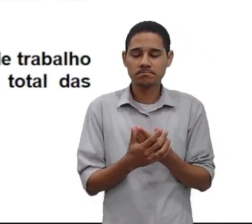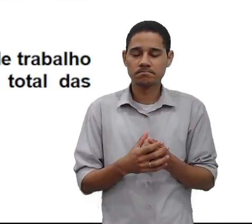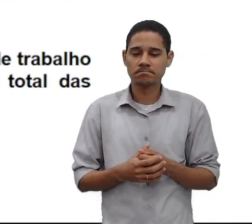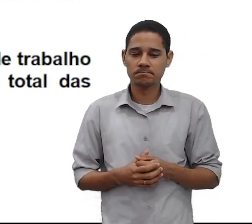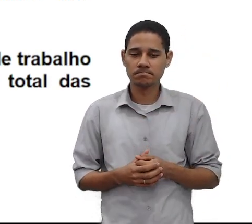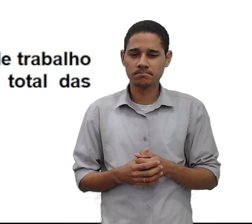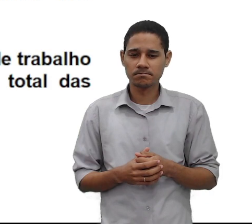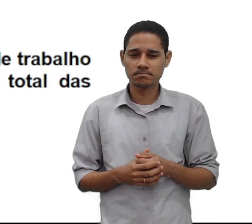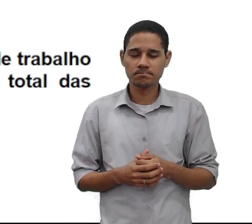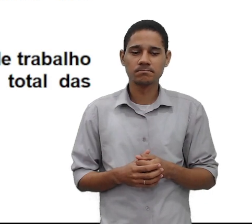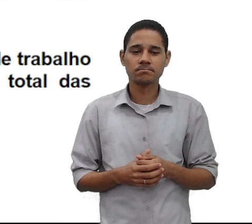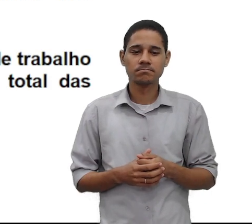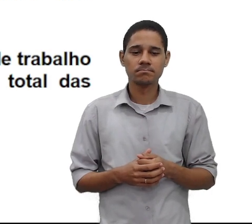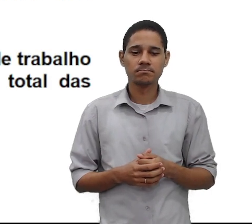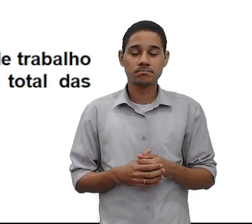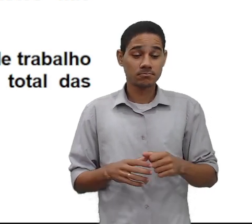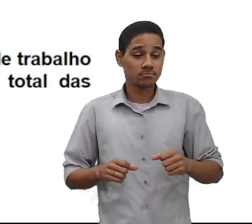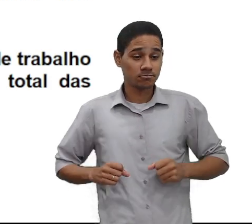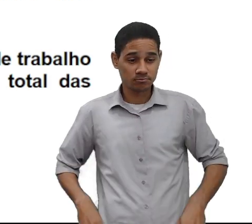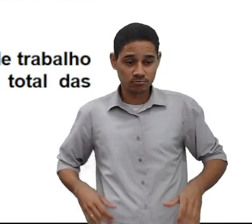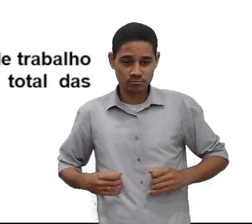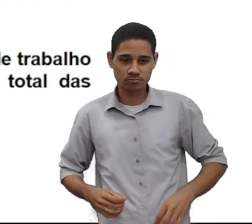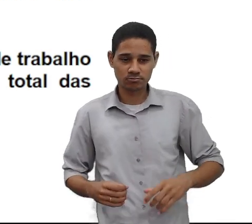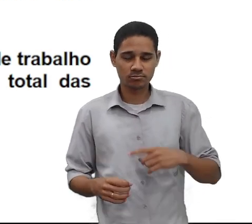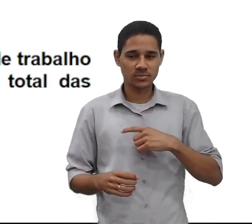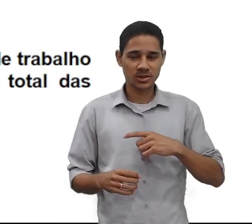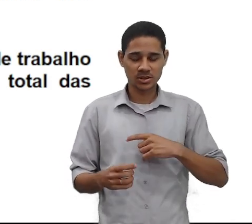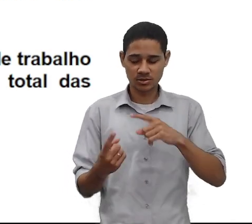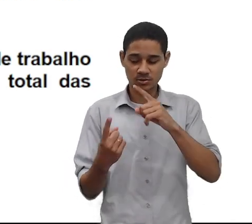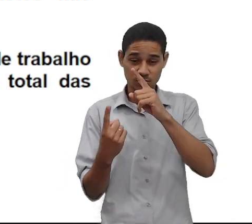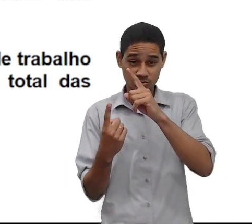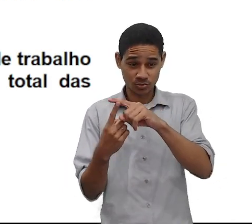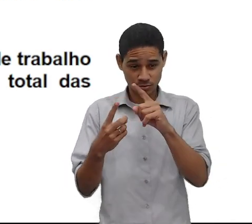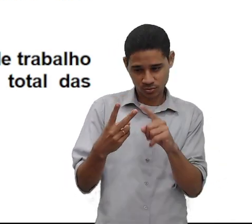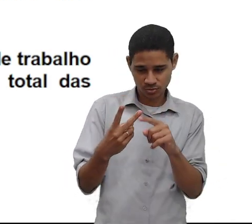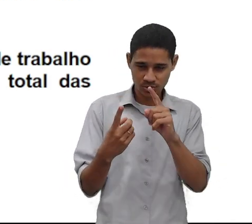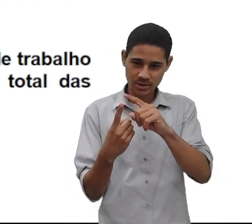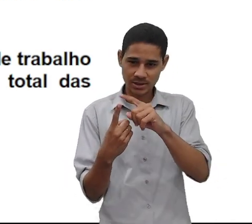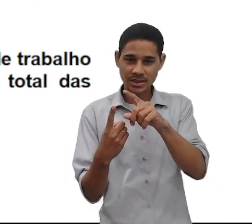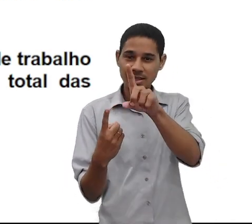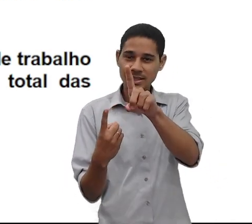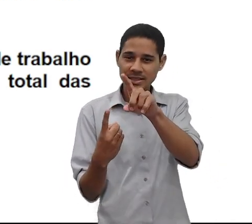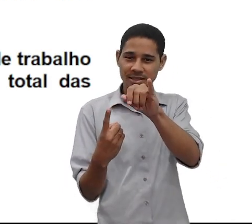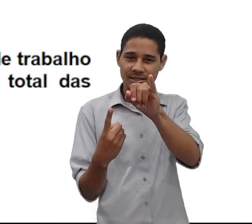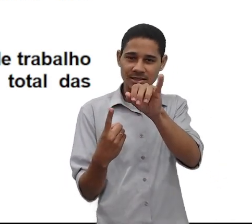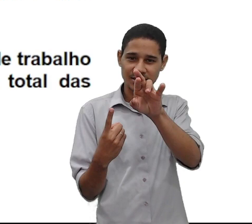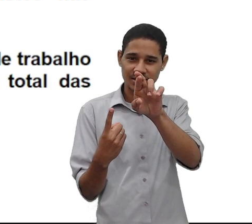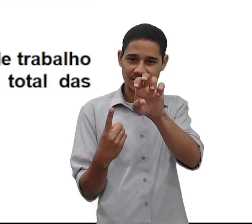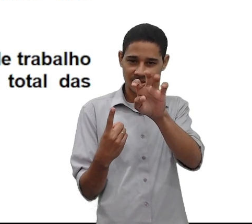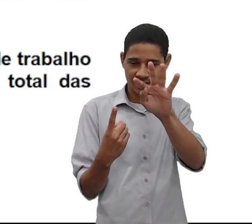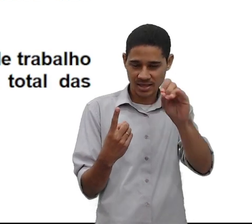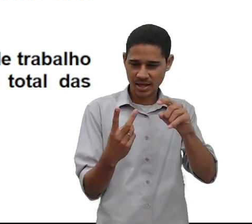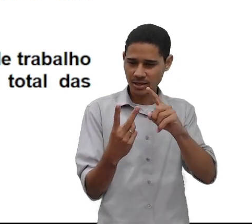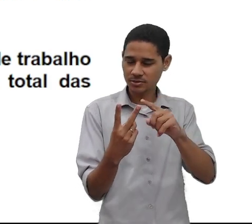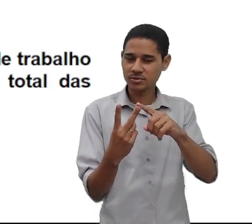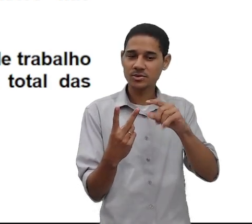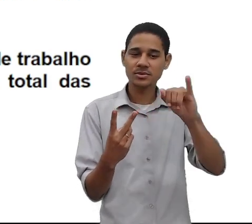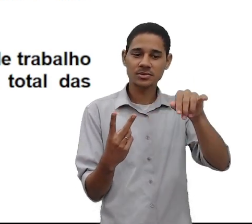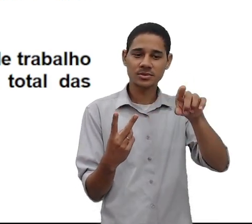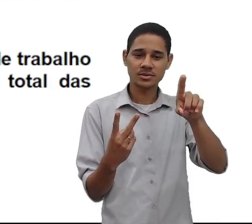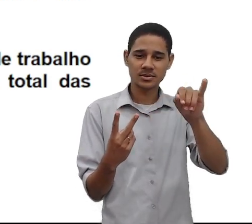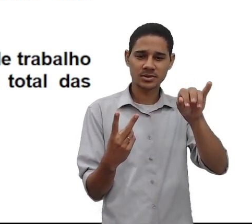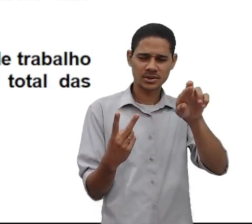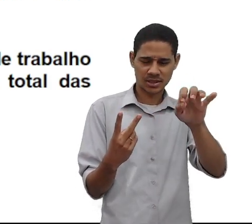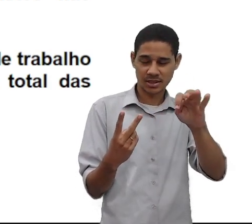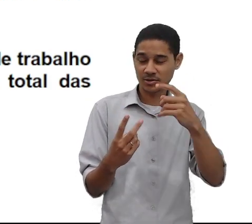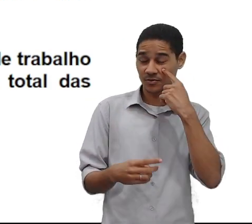ele classificou os custos em custos diretos e indiretos. Então, ao observar a figura, você vê que a parte